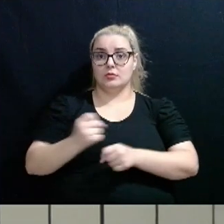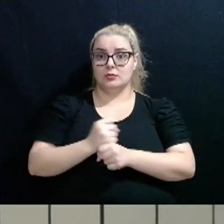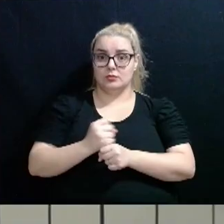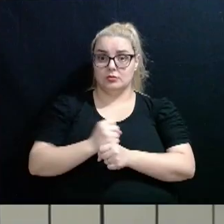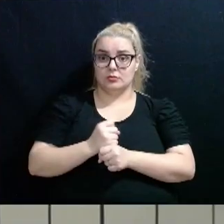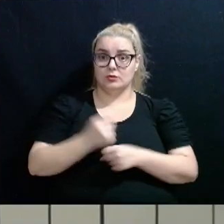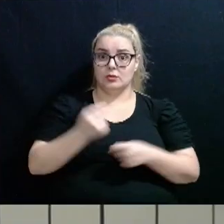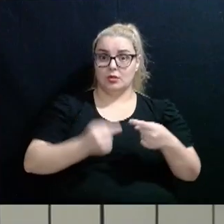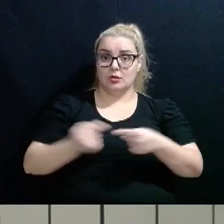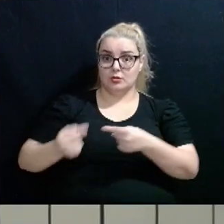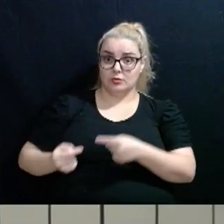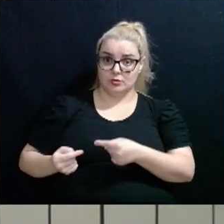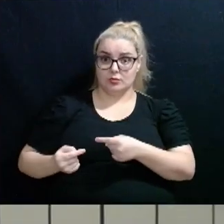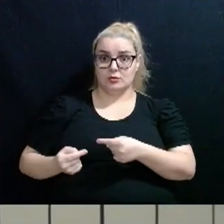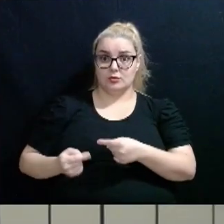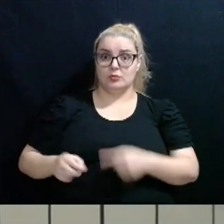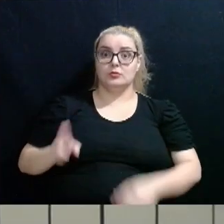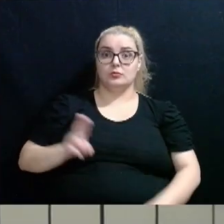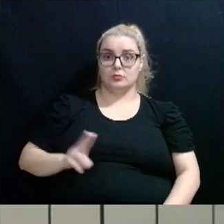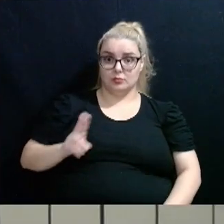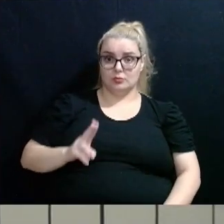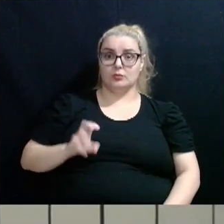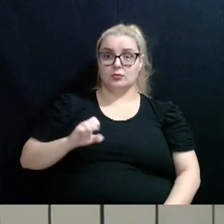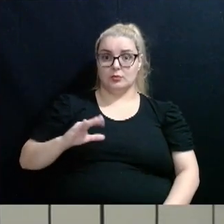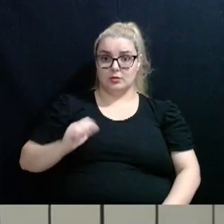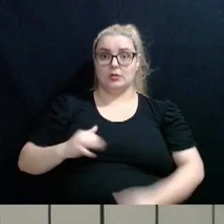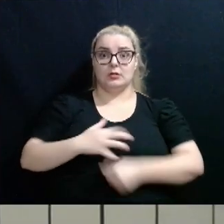a aplicação do ECA Digital.